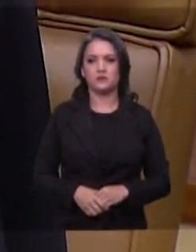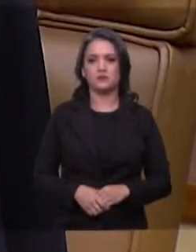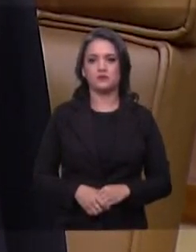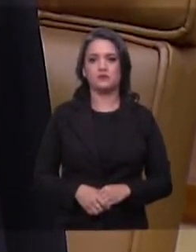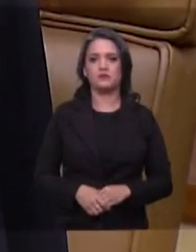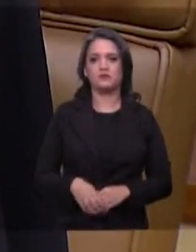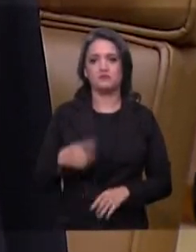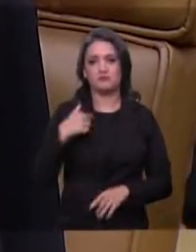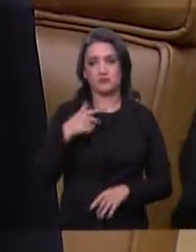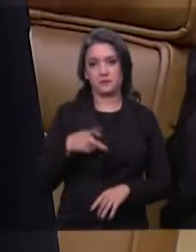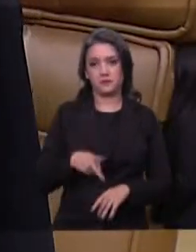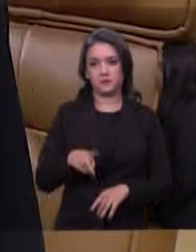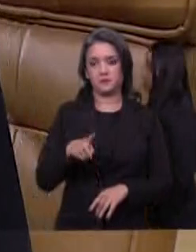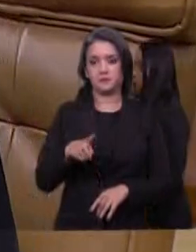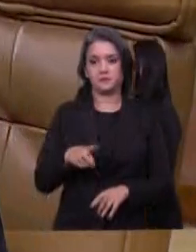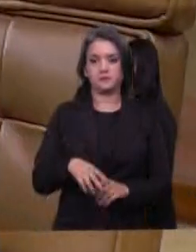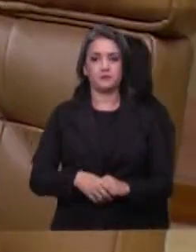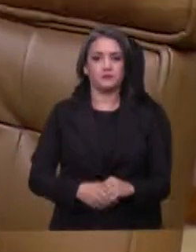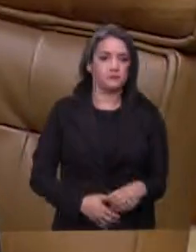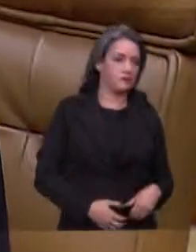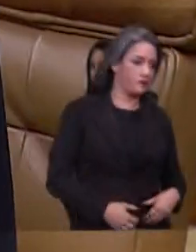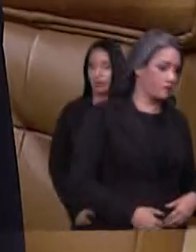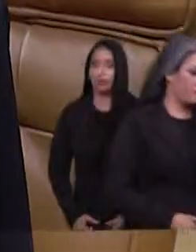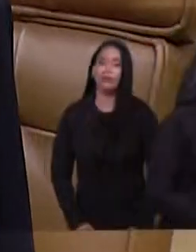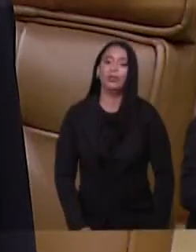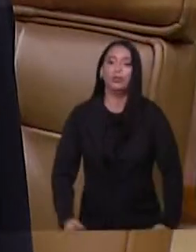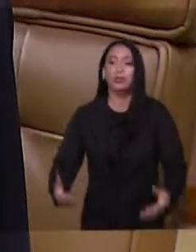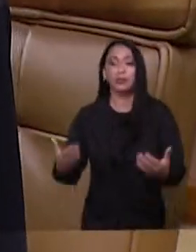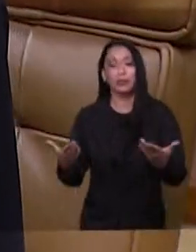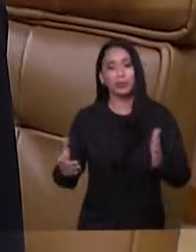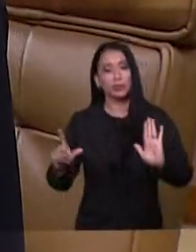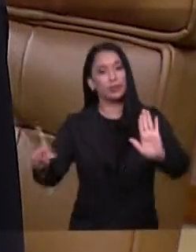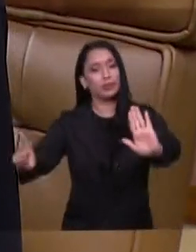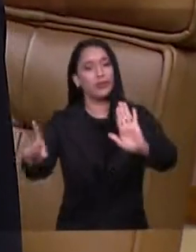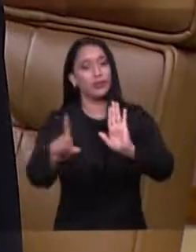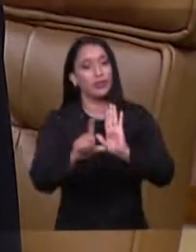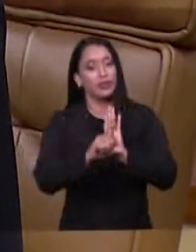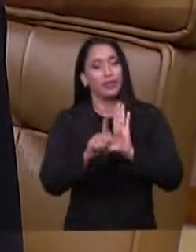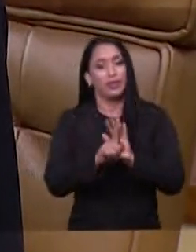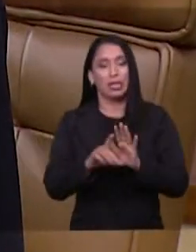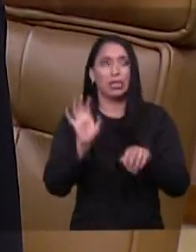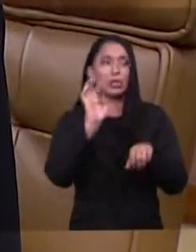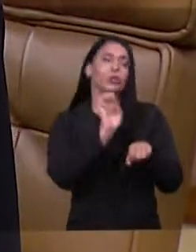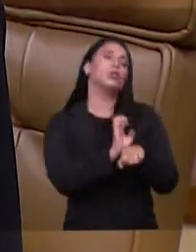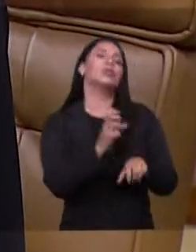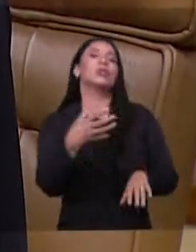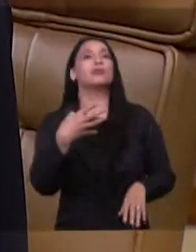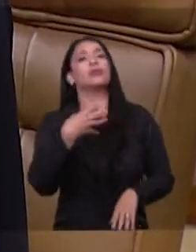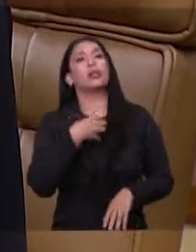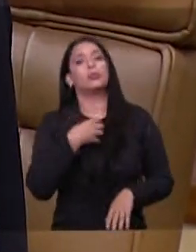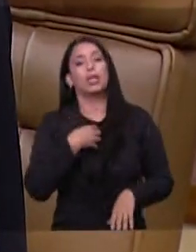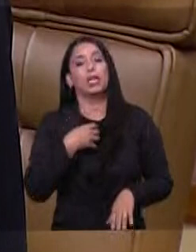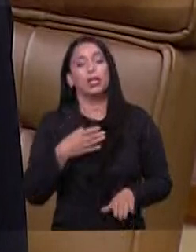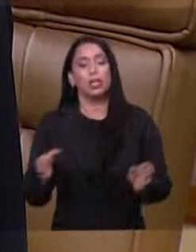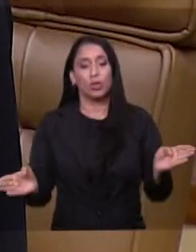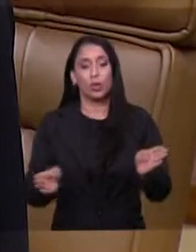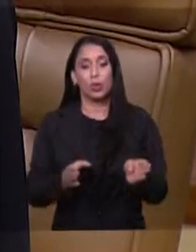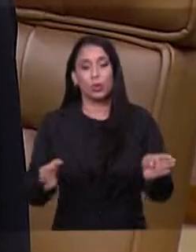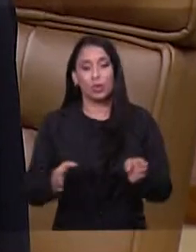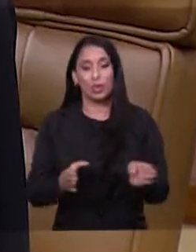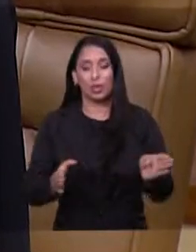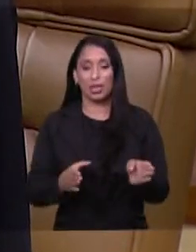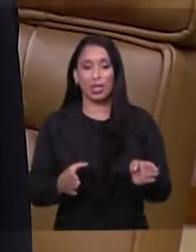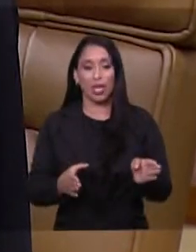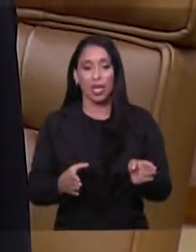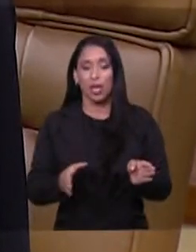E aí prossigo. Desse modo, o estabelecimento de termo na lei do Estado da Bahia, que inclusive já expirou há mais de